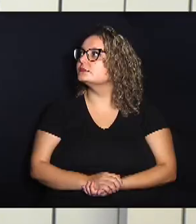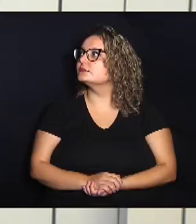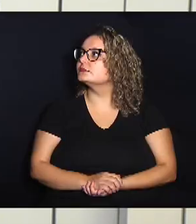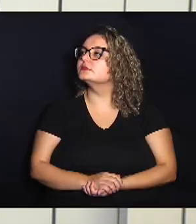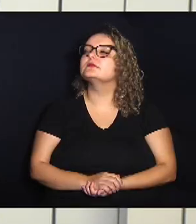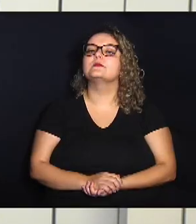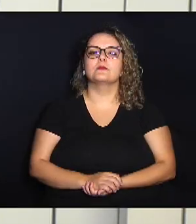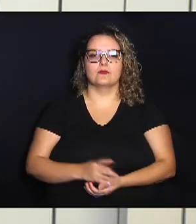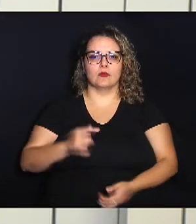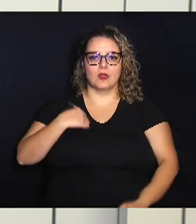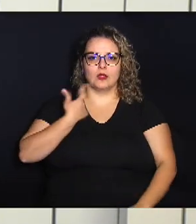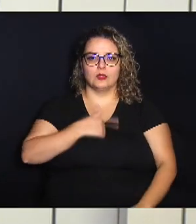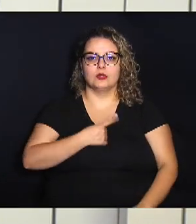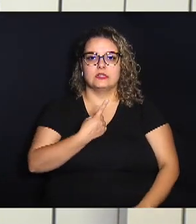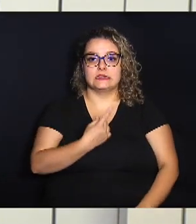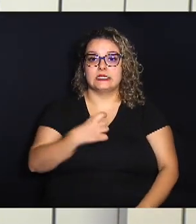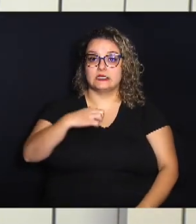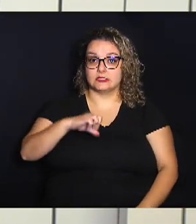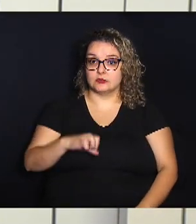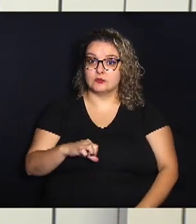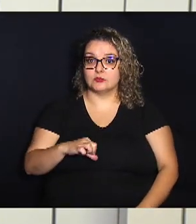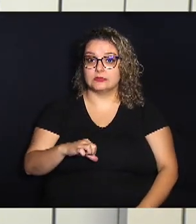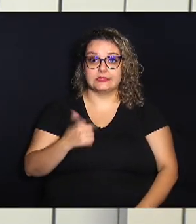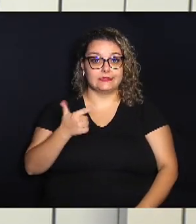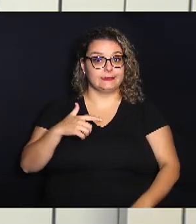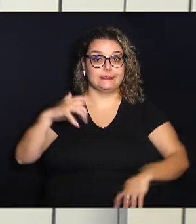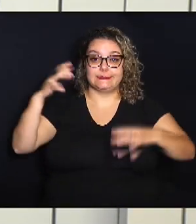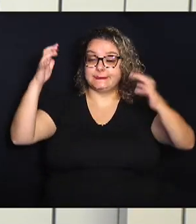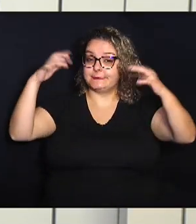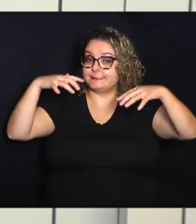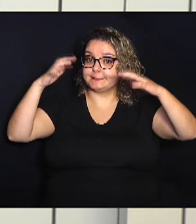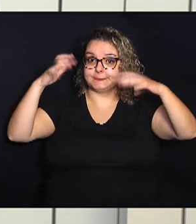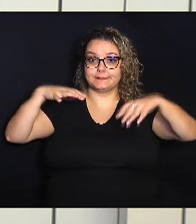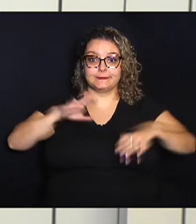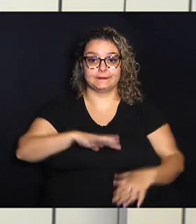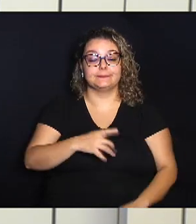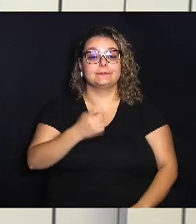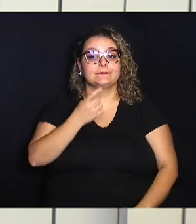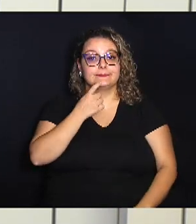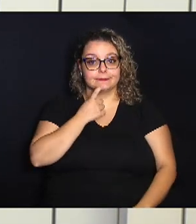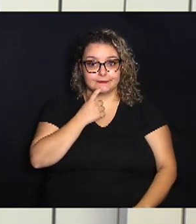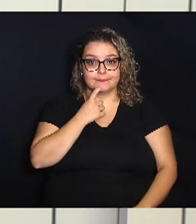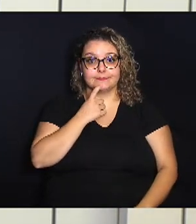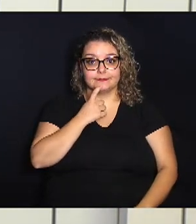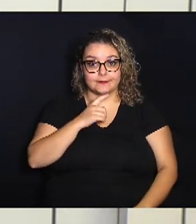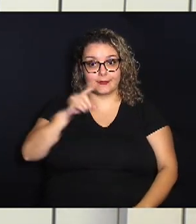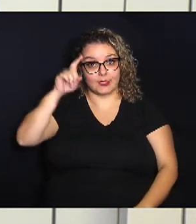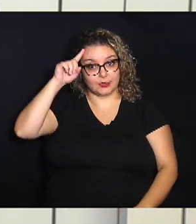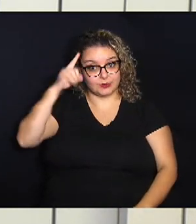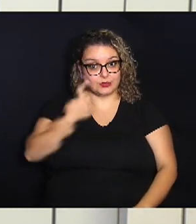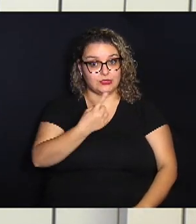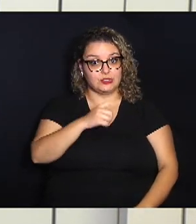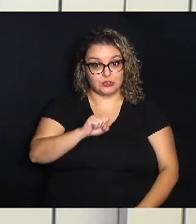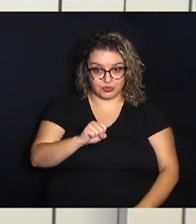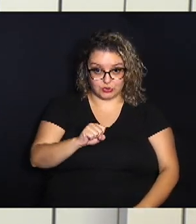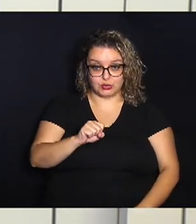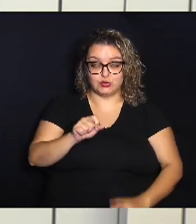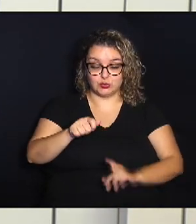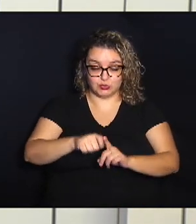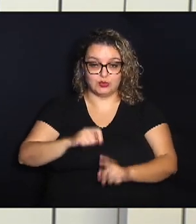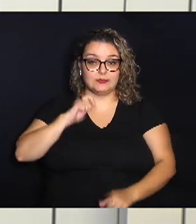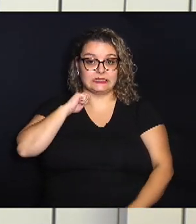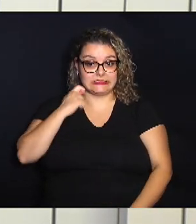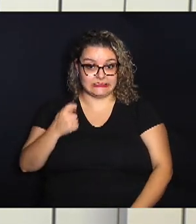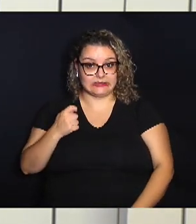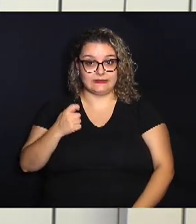Estamos no 19º dia sem chuva aqui na cidade de Campinas, desde o dia 18 de abril. É